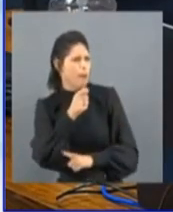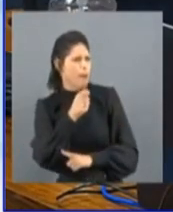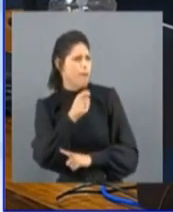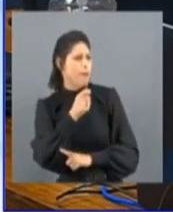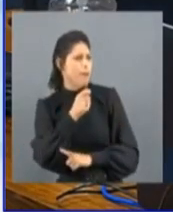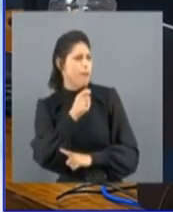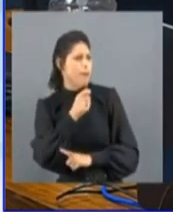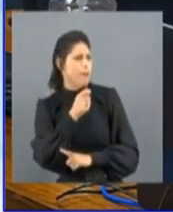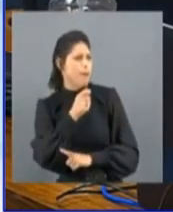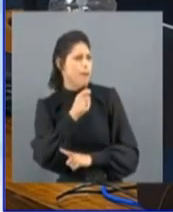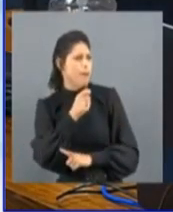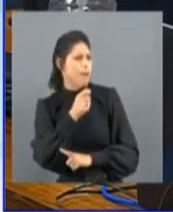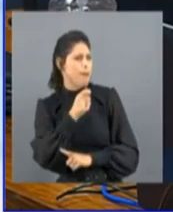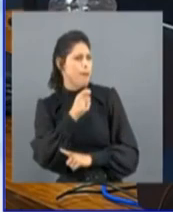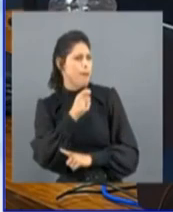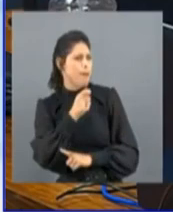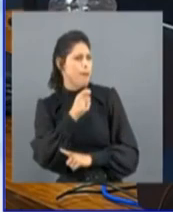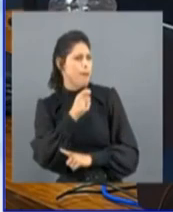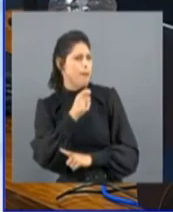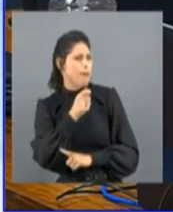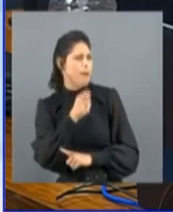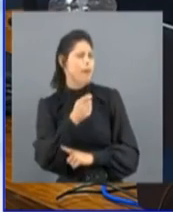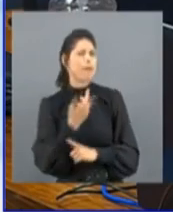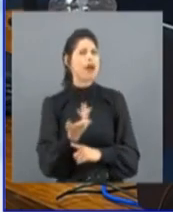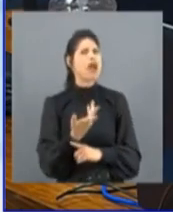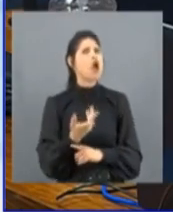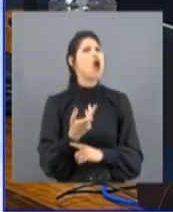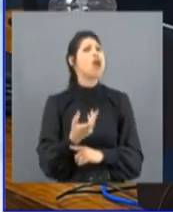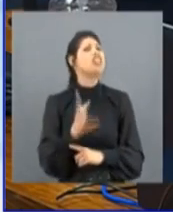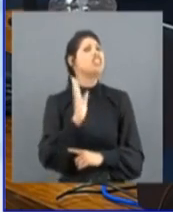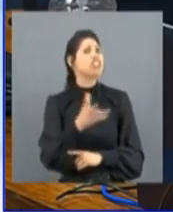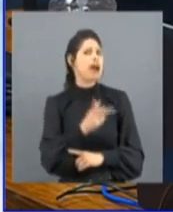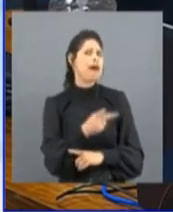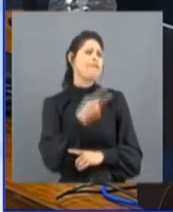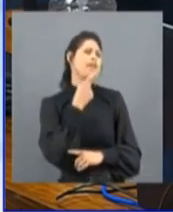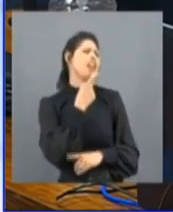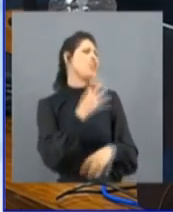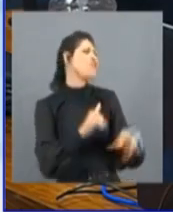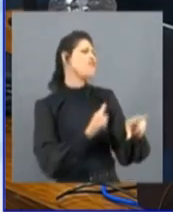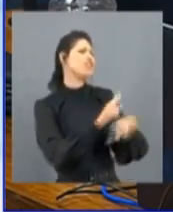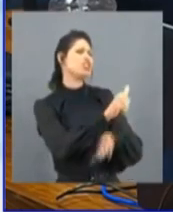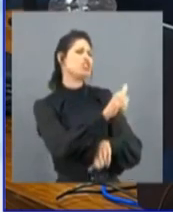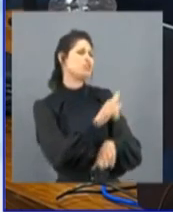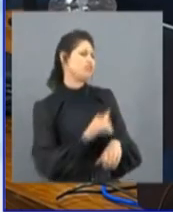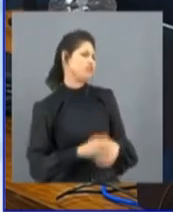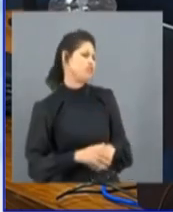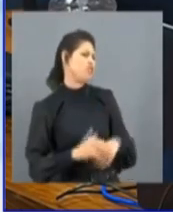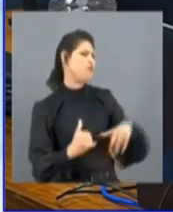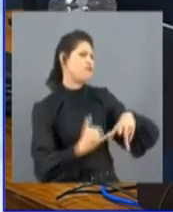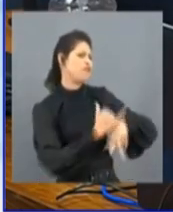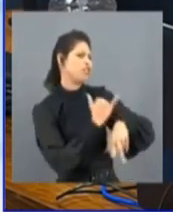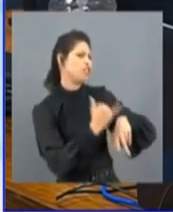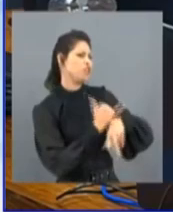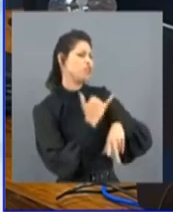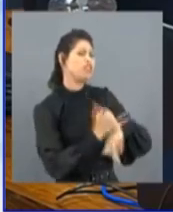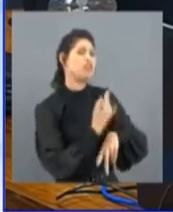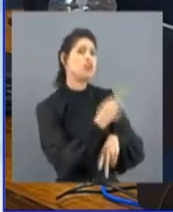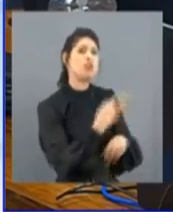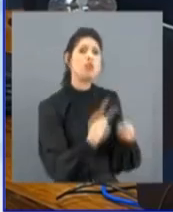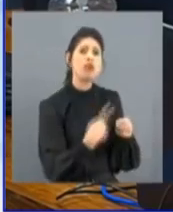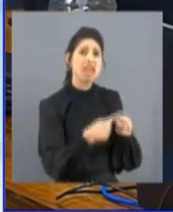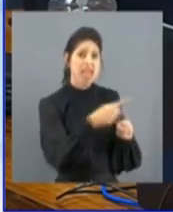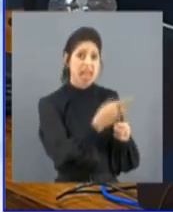apresentou ao STF hoje uma notícia crime contra o colega, porque o Contarato, na minha opinião, de maneira